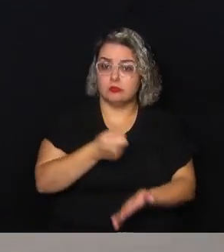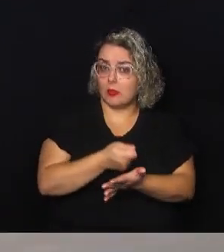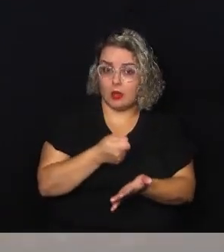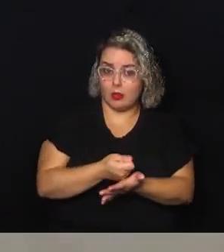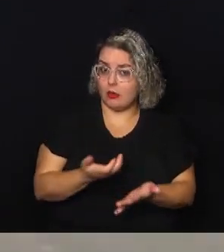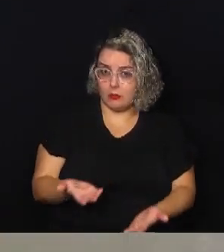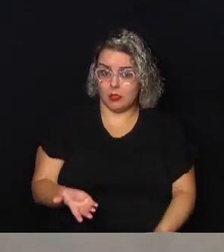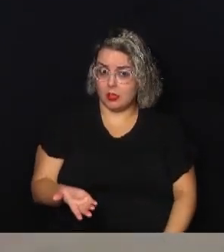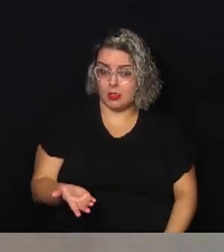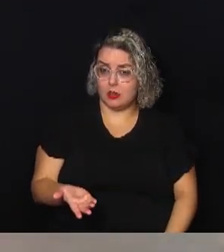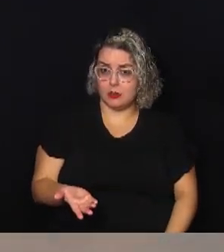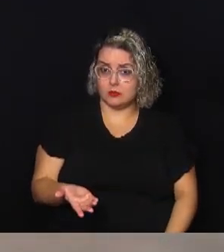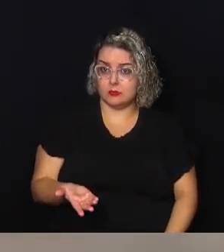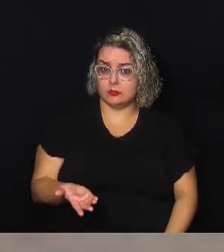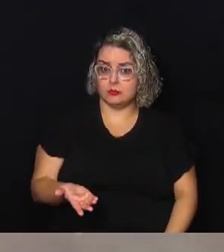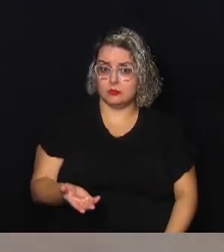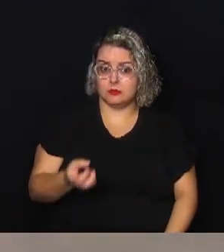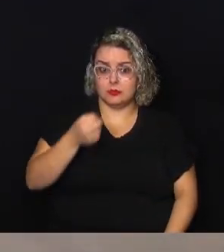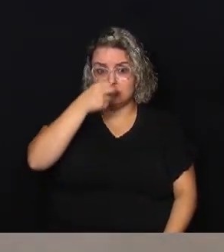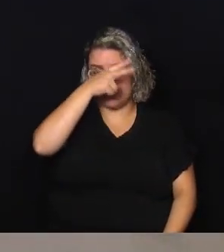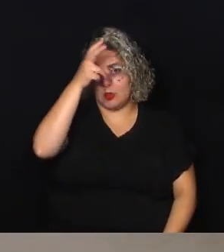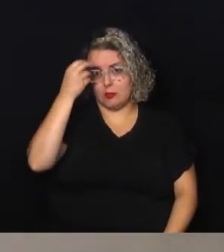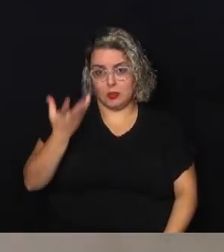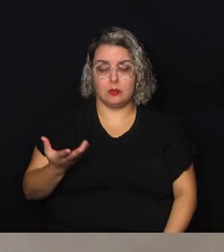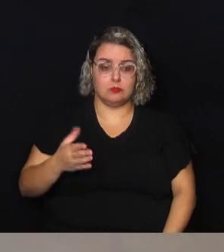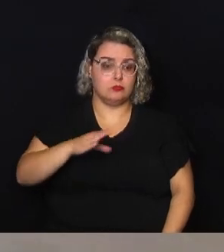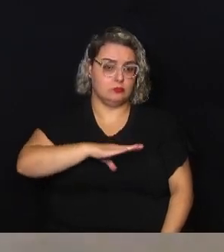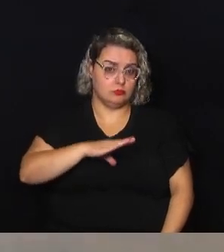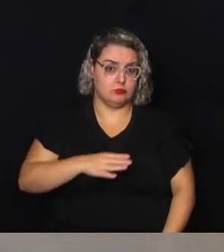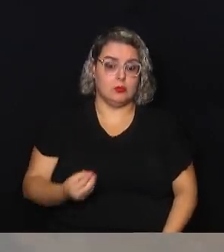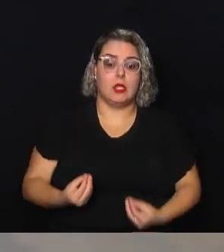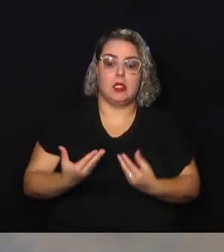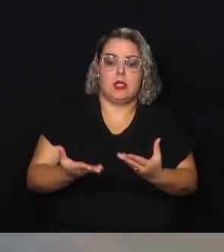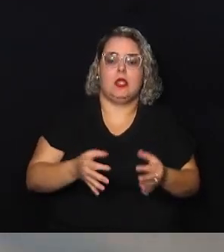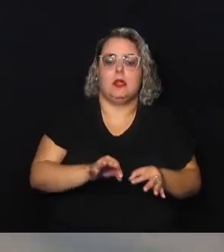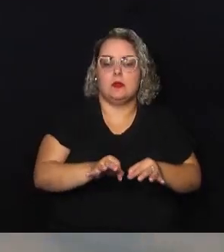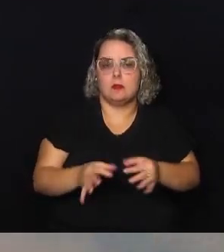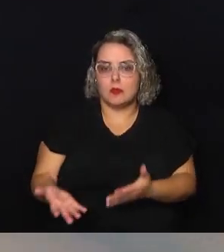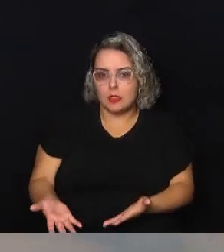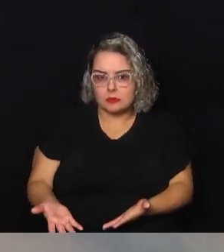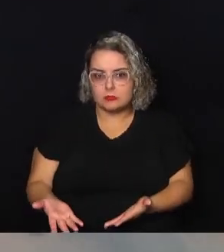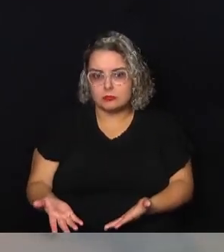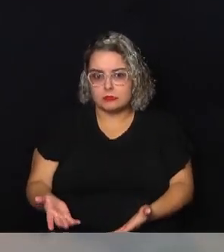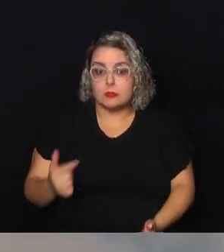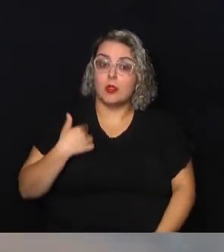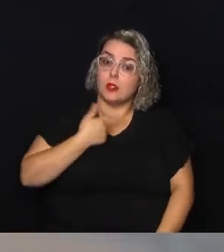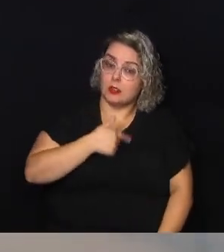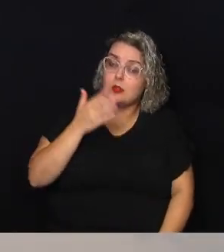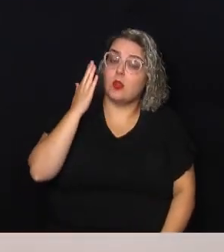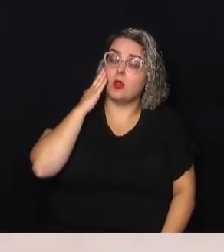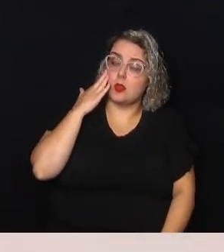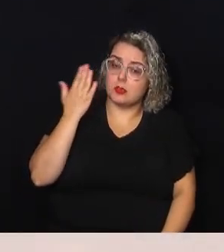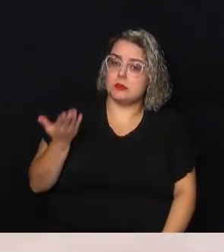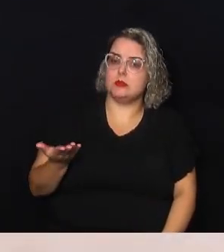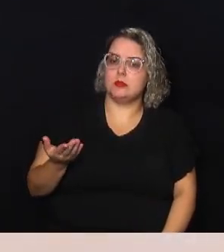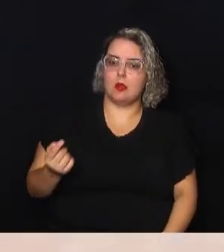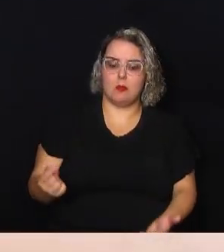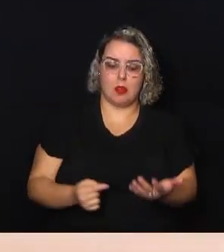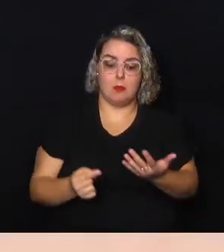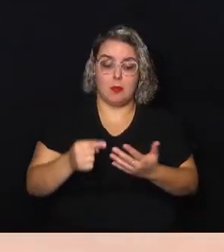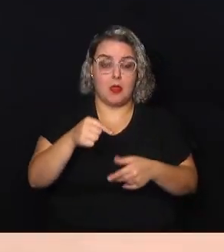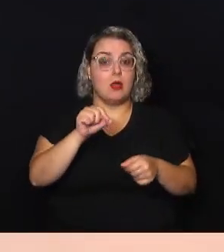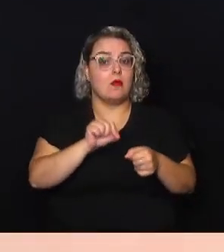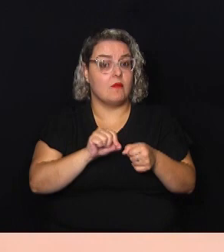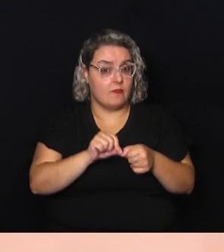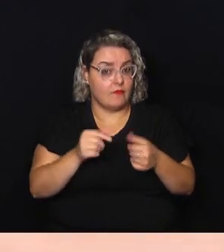a obrigatoriedade do prefeito do município institui esse plano e a gente entendeu que os